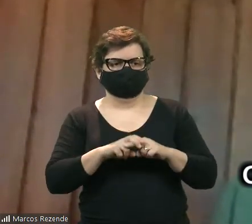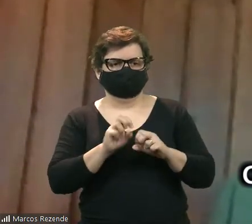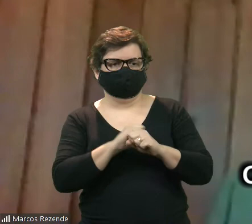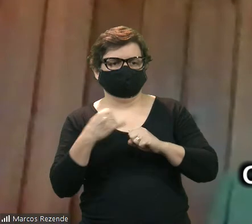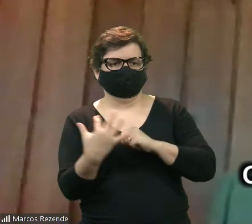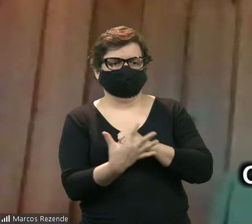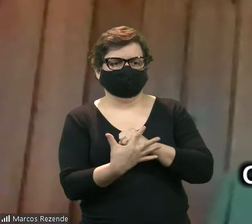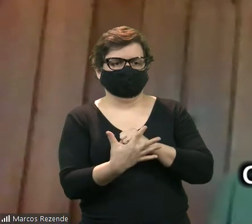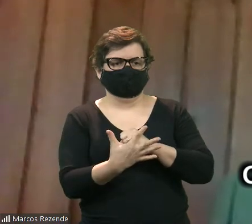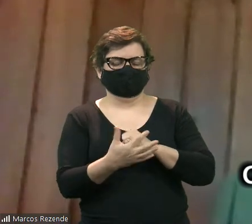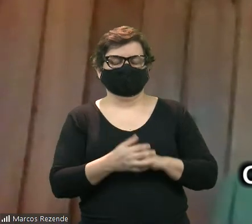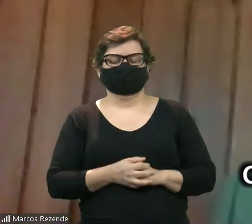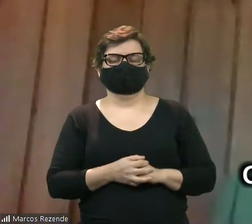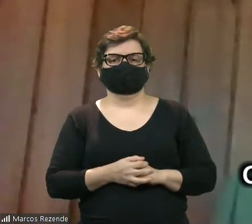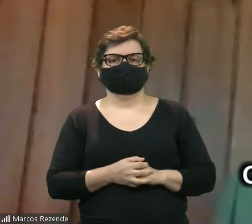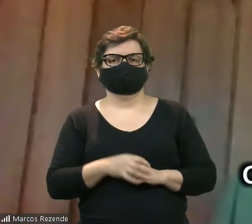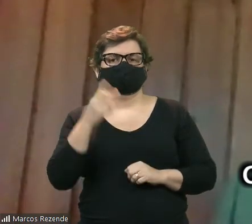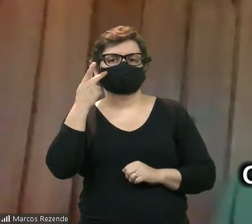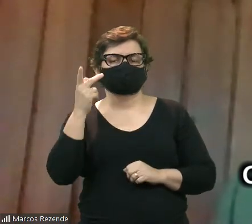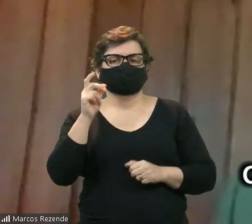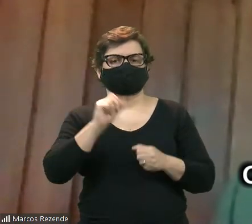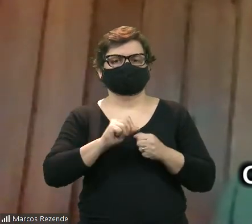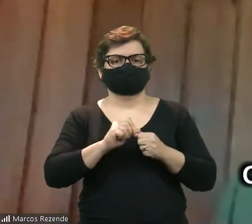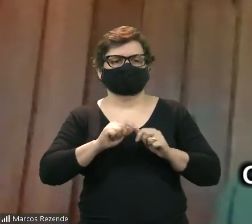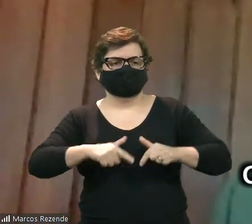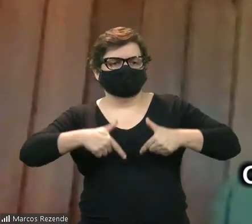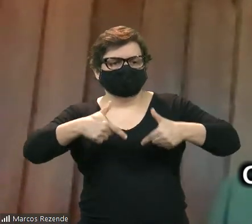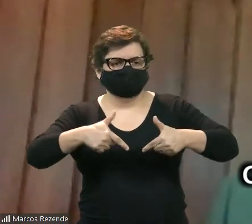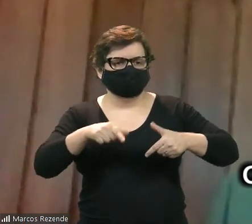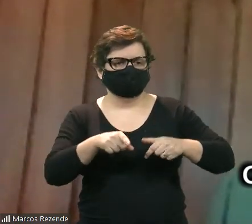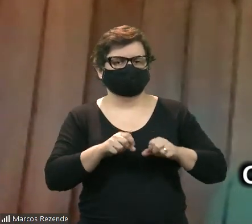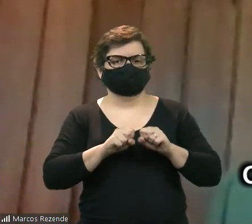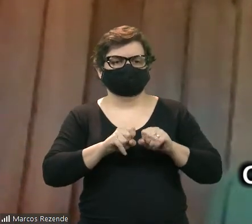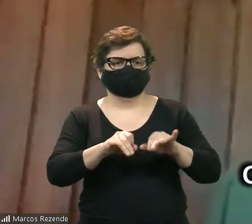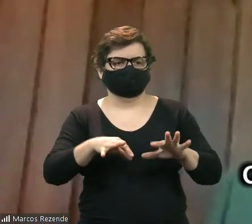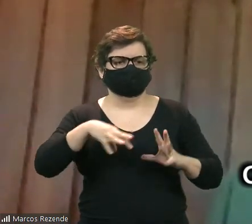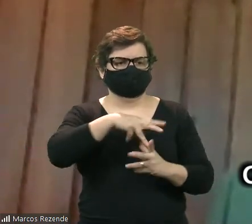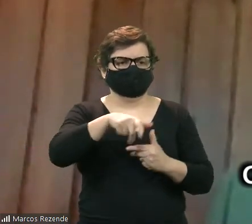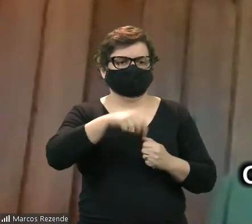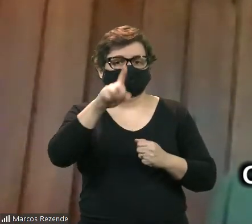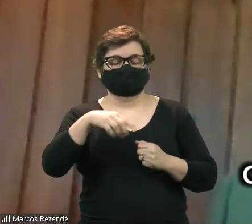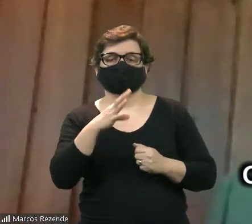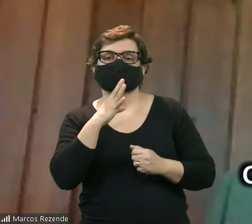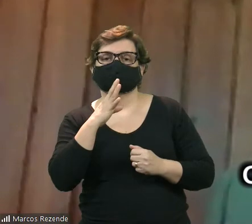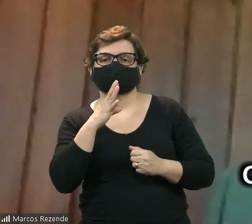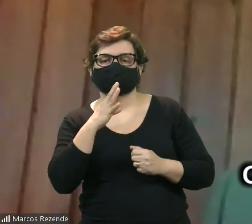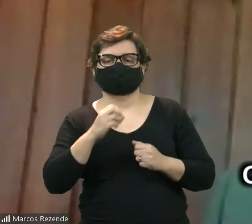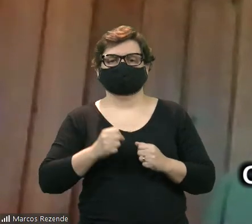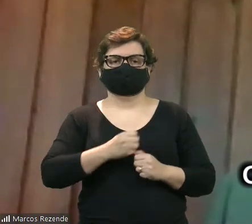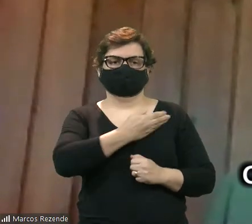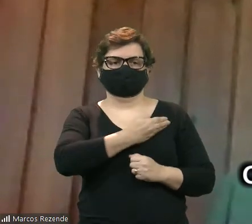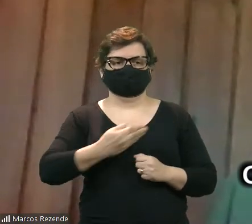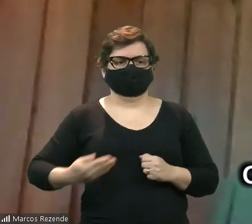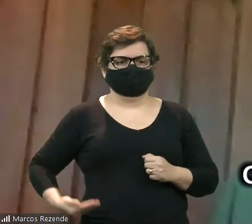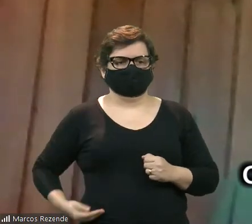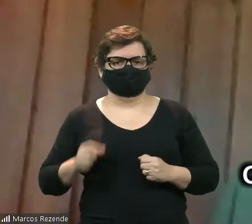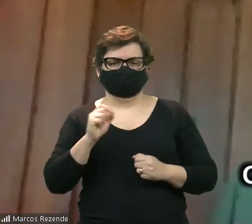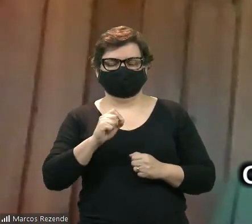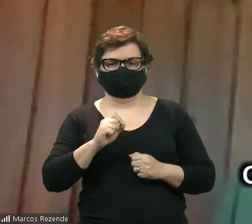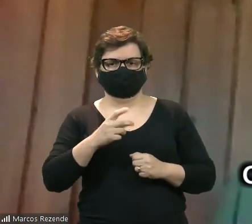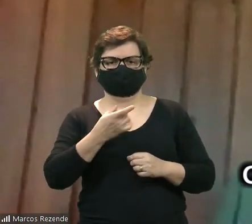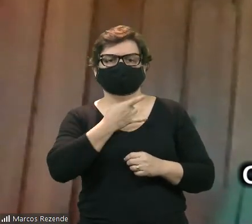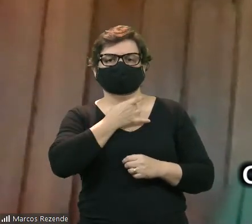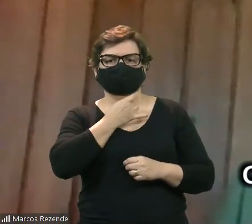Covid-19, considerando que para se fazer frente a essa pandemia é de conhecimento público que o município